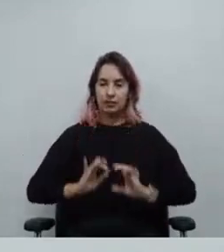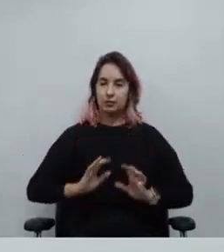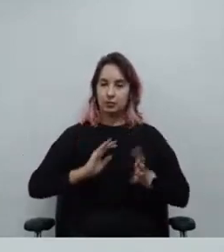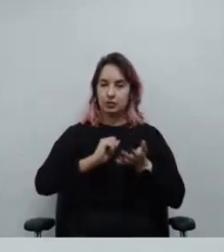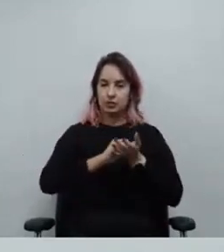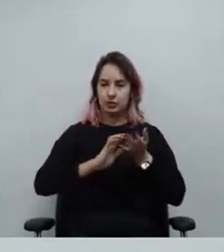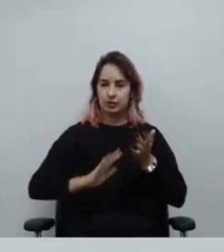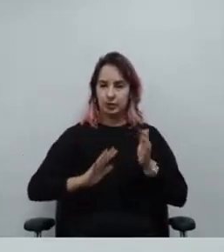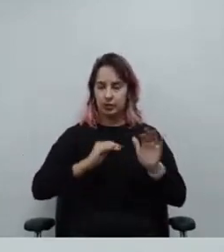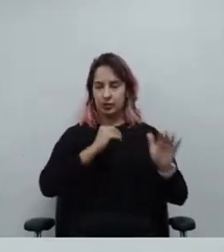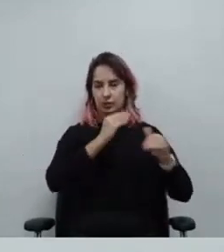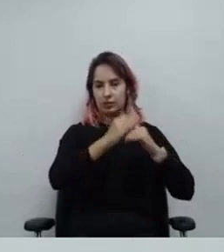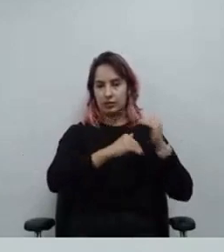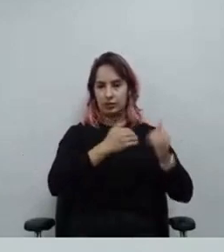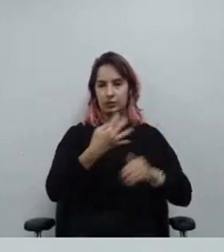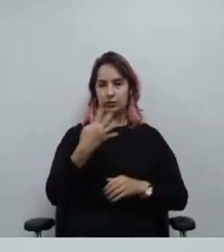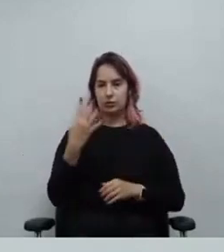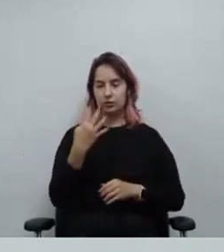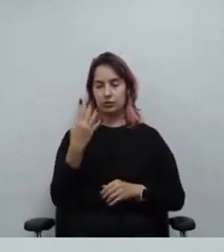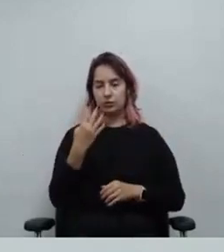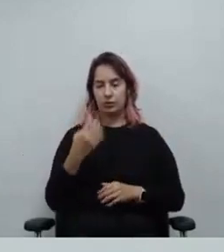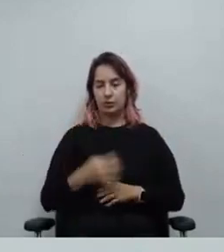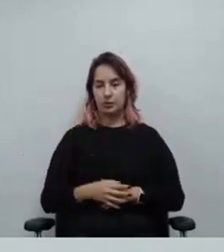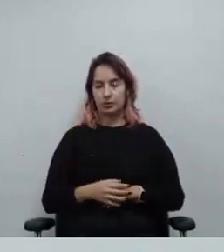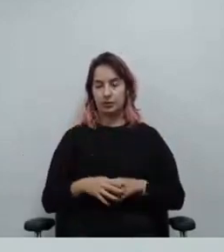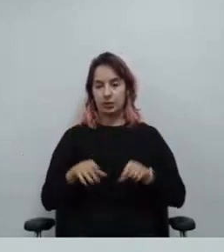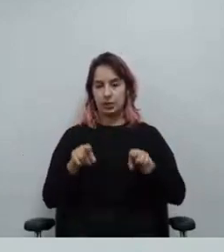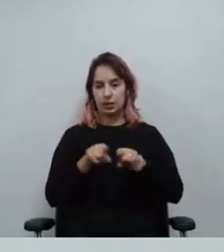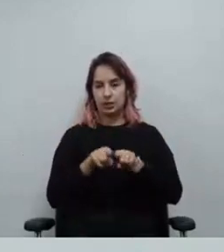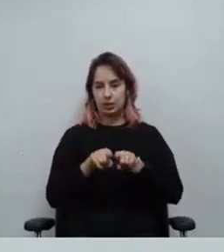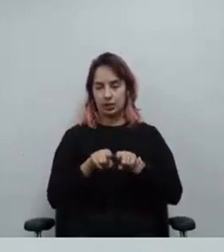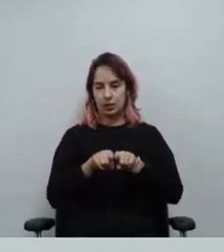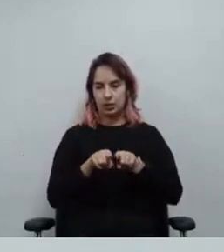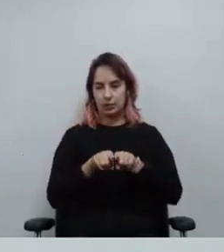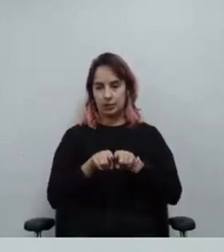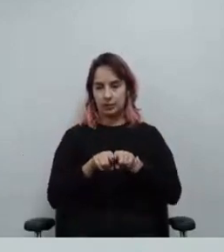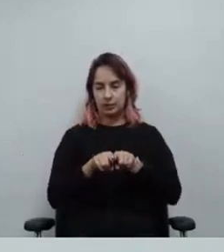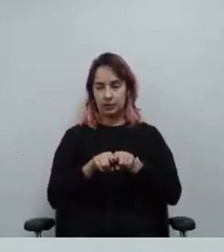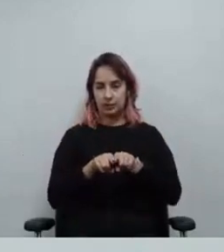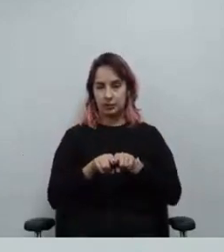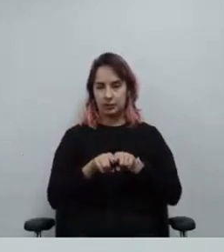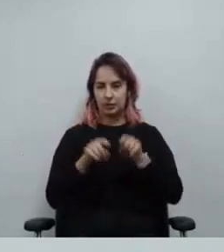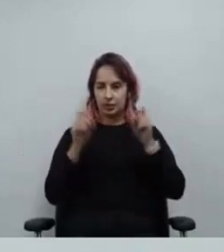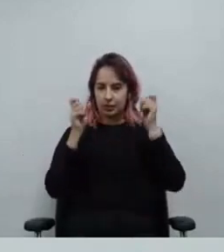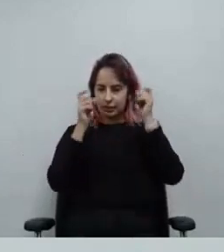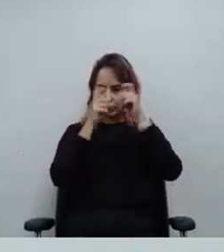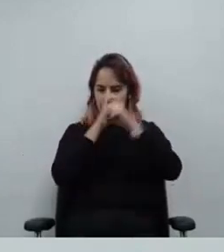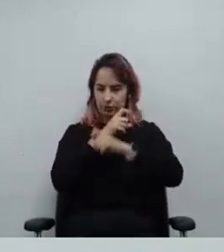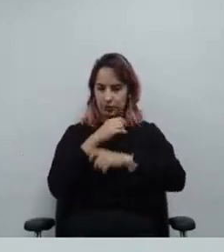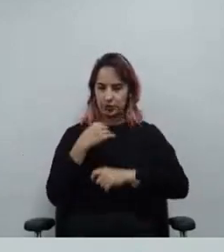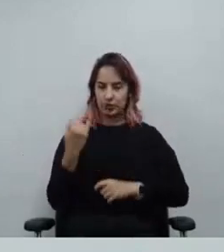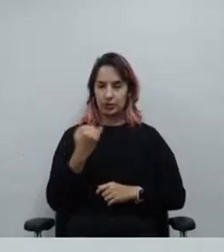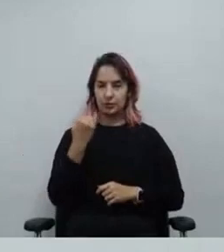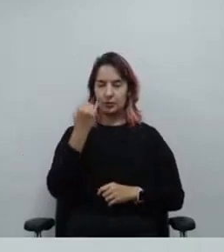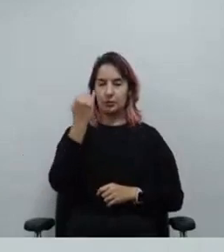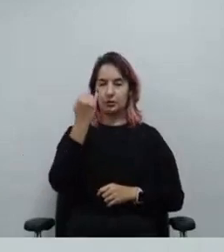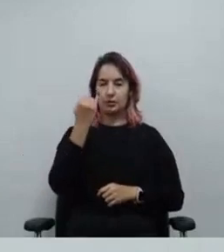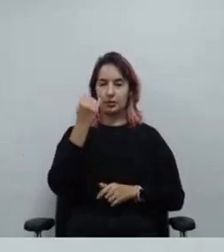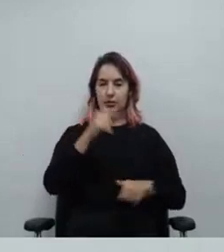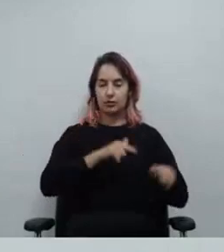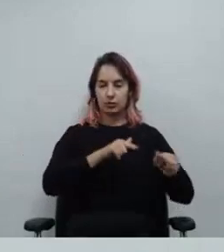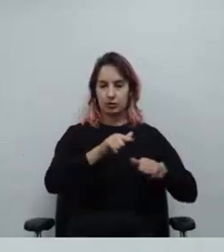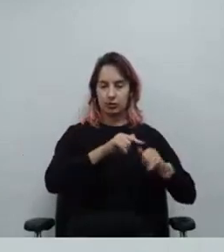atividades desenvolvidas nessas 4 vertentes, que contemplam, assim, a elevada complexidade e importância do